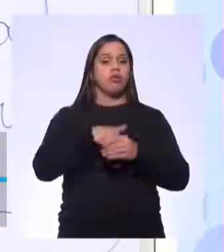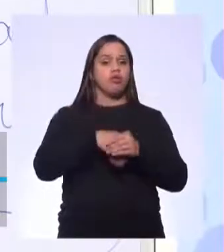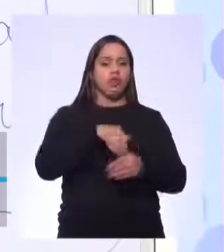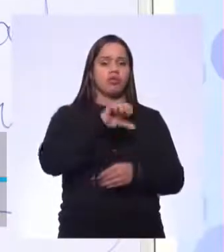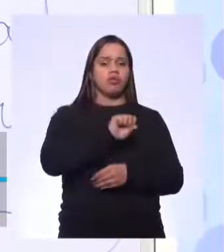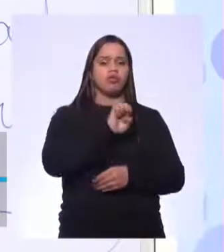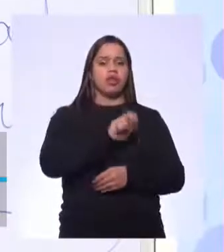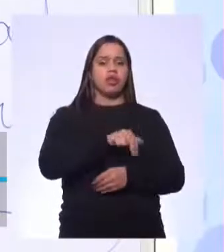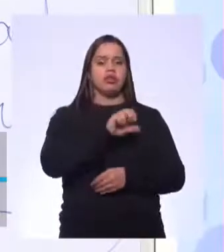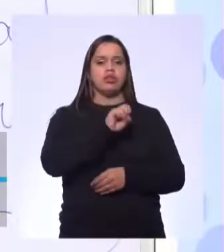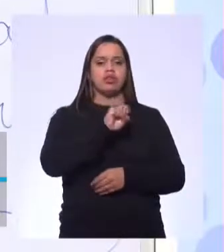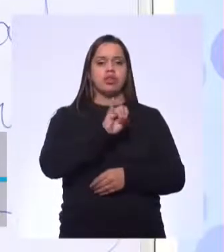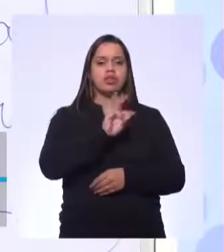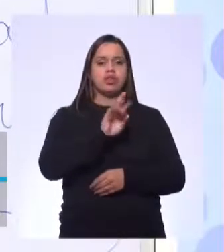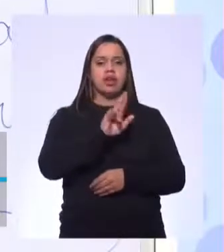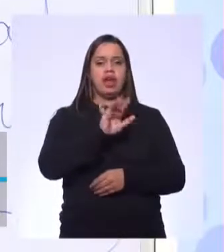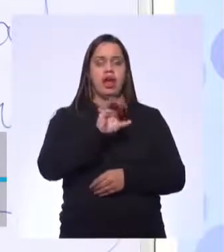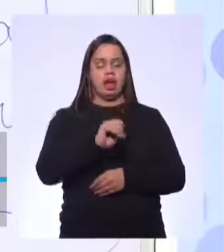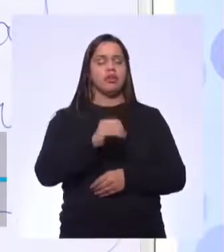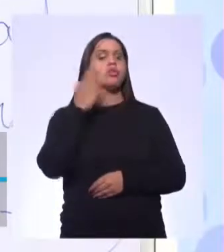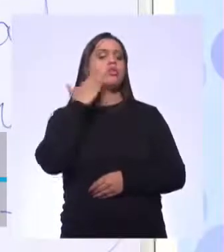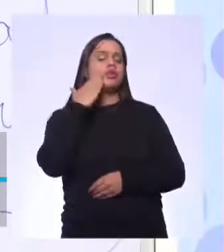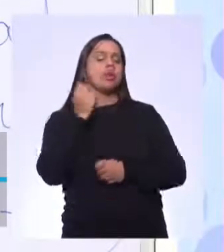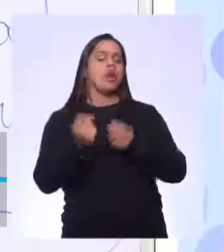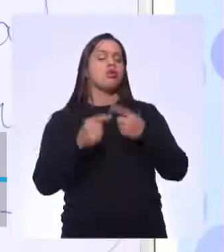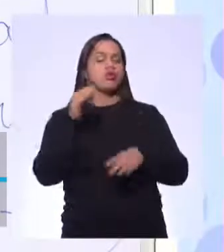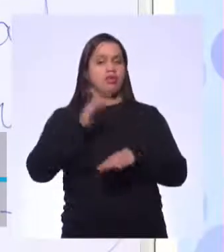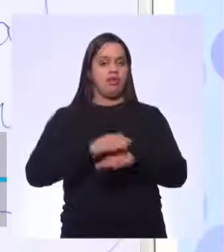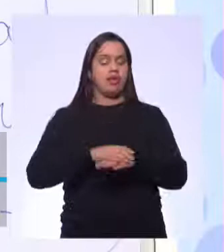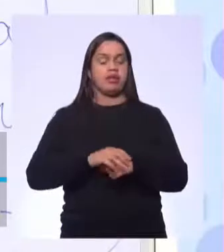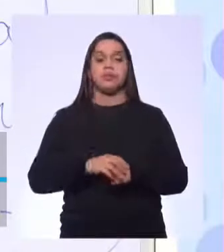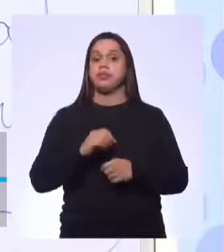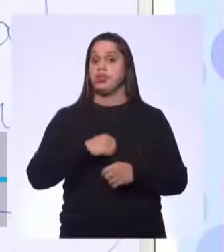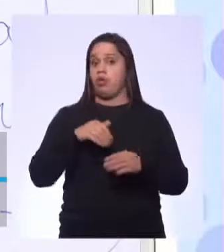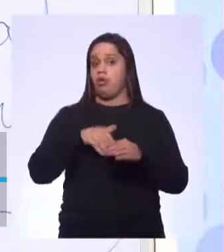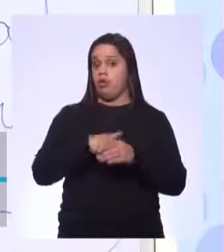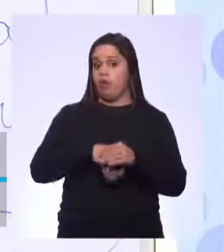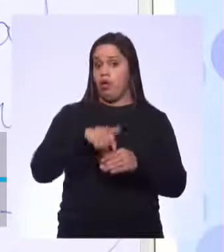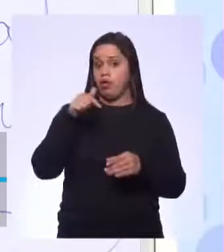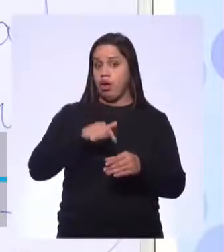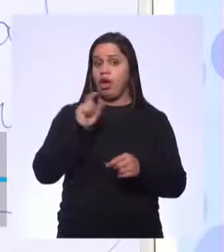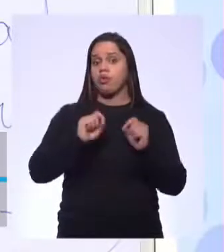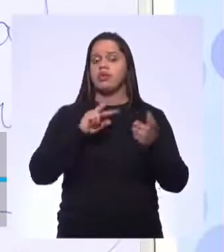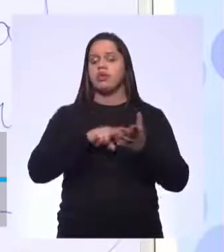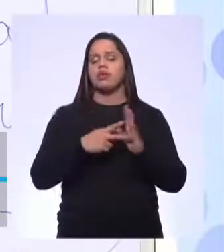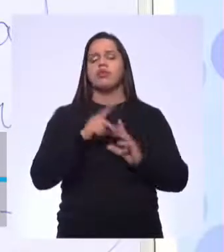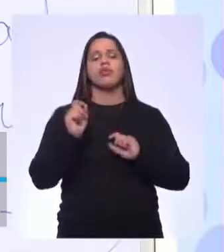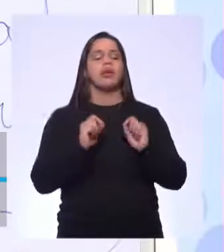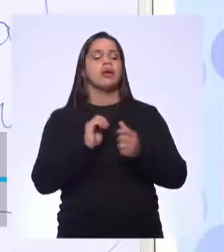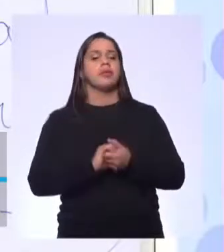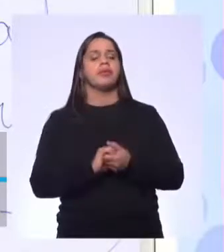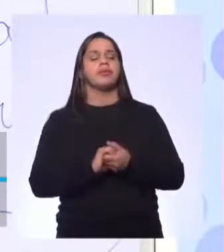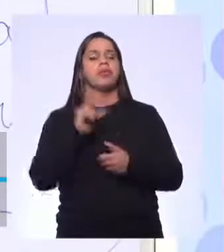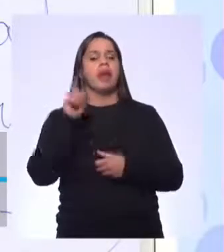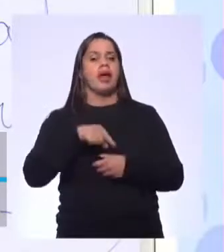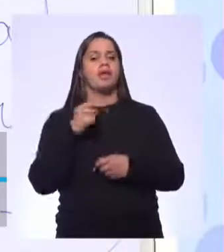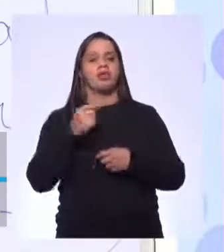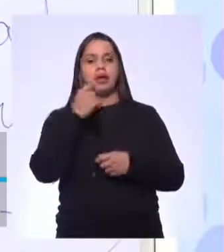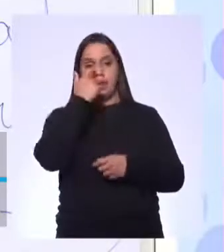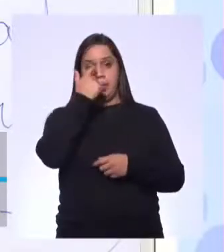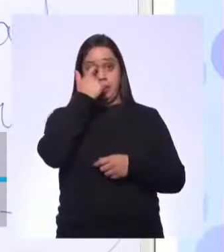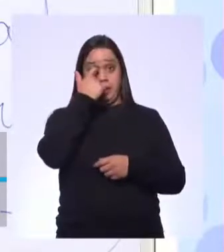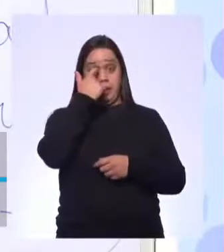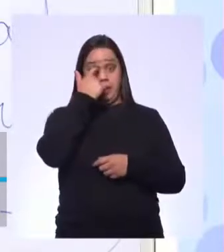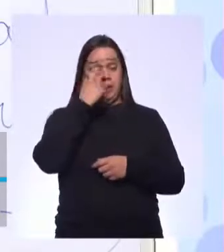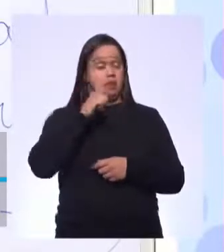lá a atividade, eu sei que vocês, alguns vão fazer. Então, assim, o voto censitário é quando, para ter direito